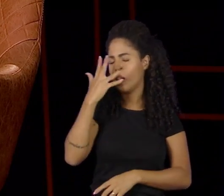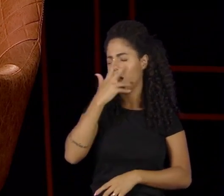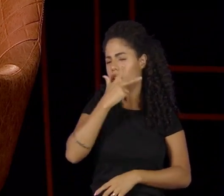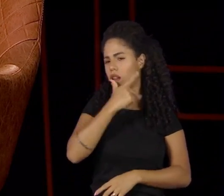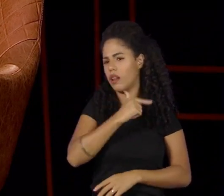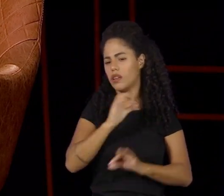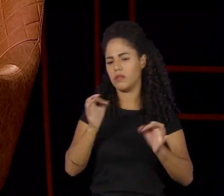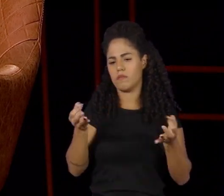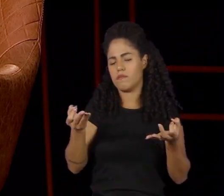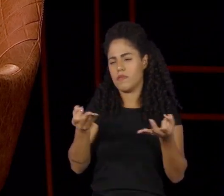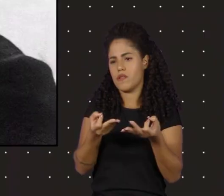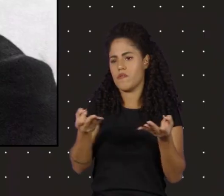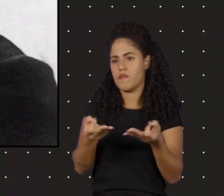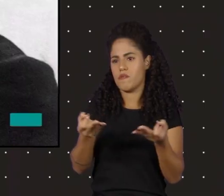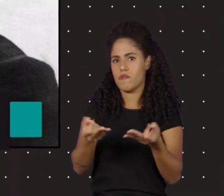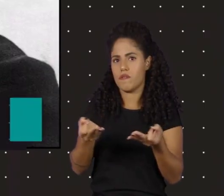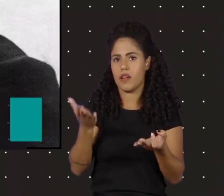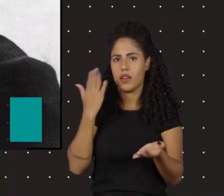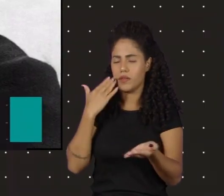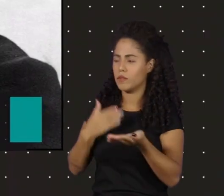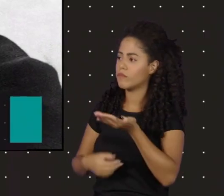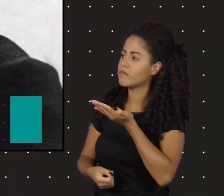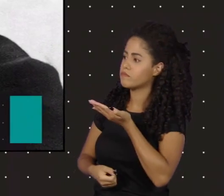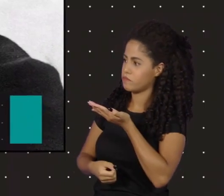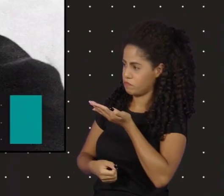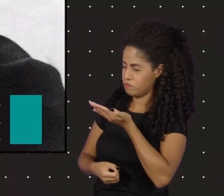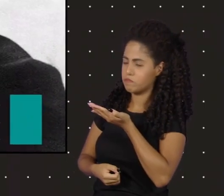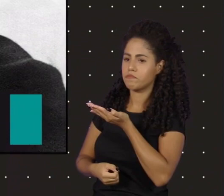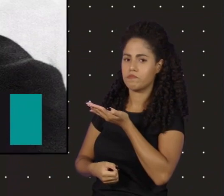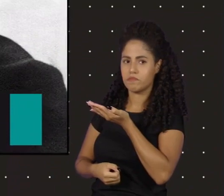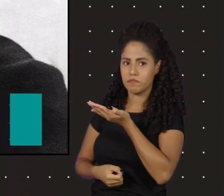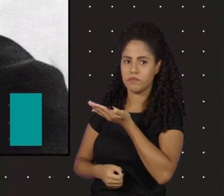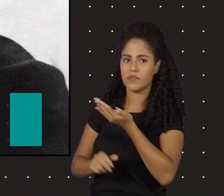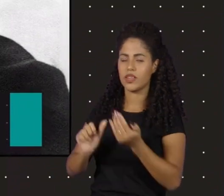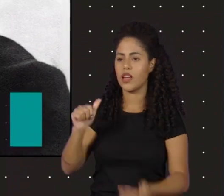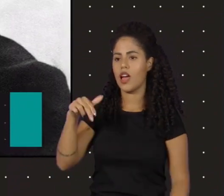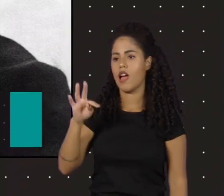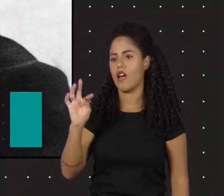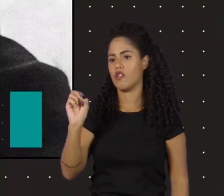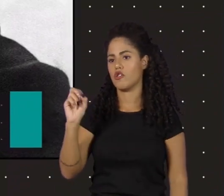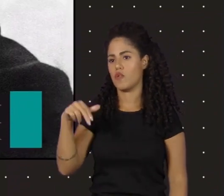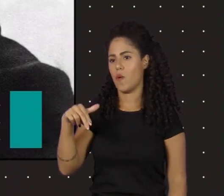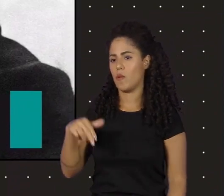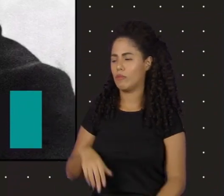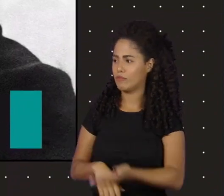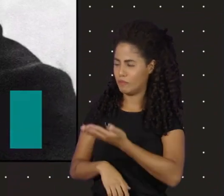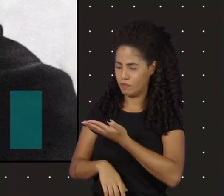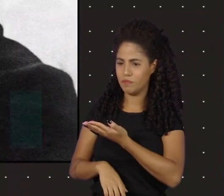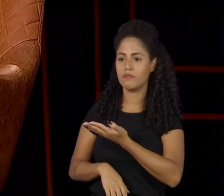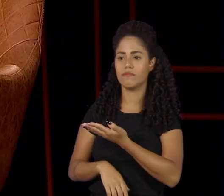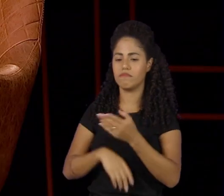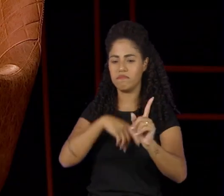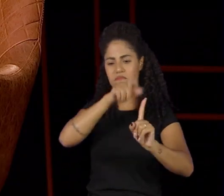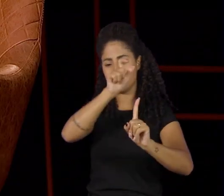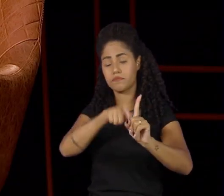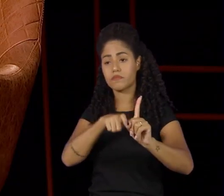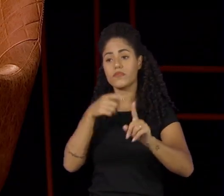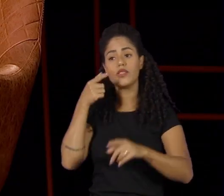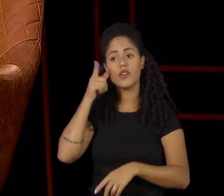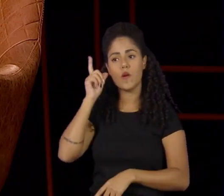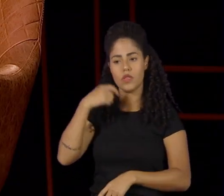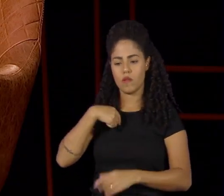lindíssimo. Que personagem não é lindo, né? Do Tchekhov, do teatro russo, de uma forma geral, né? Ontem eu estava